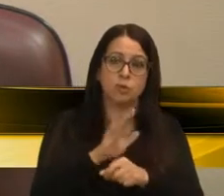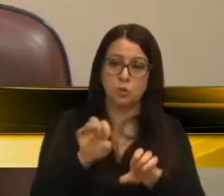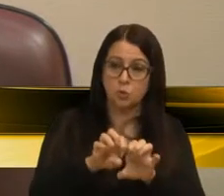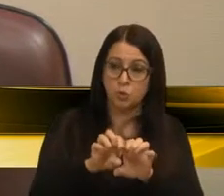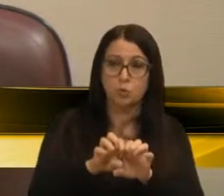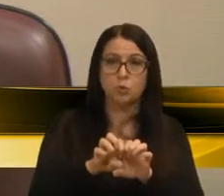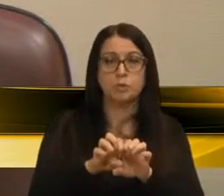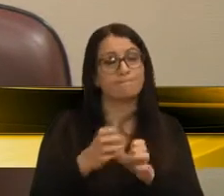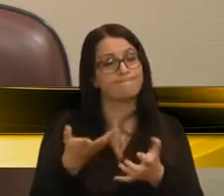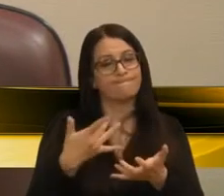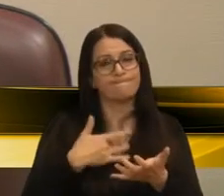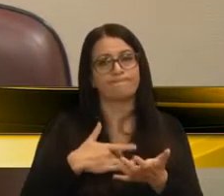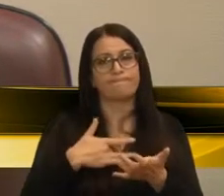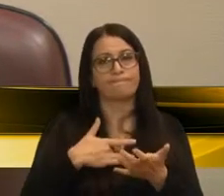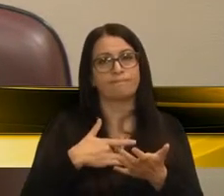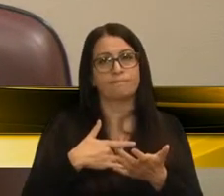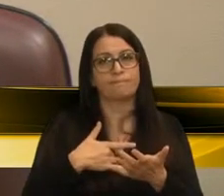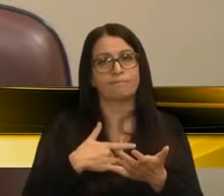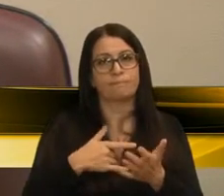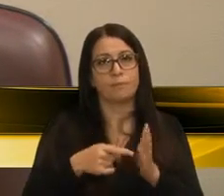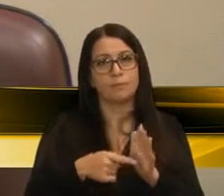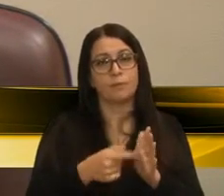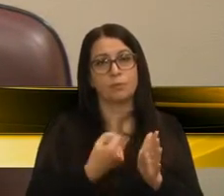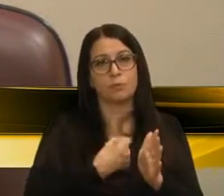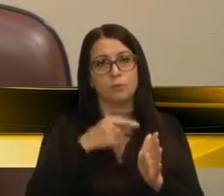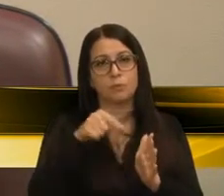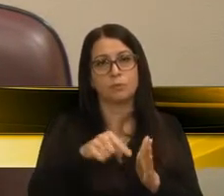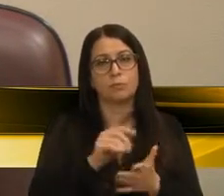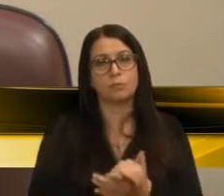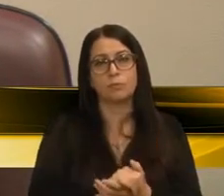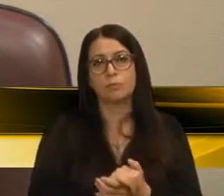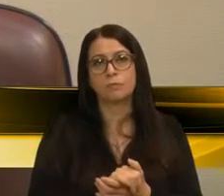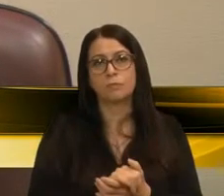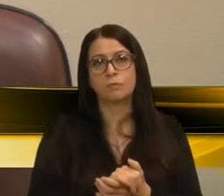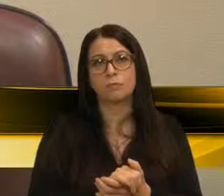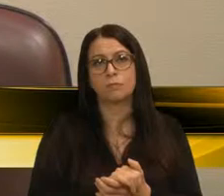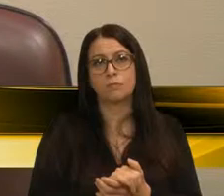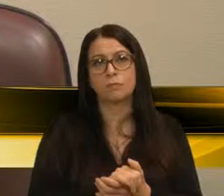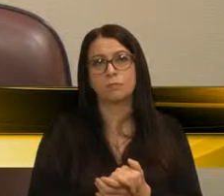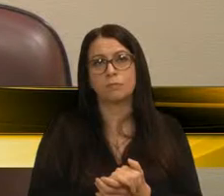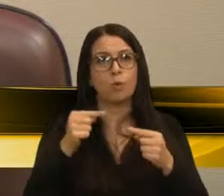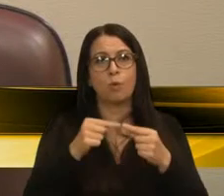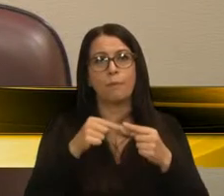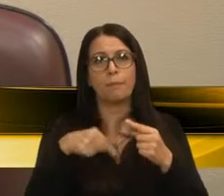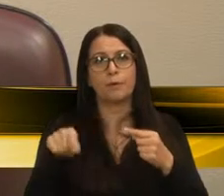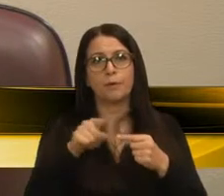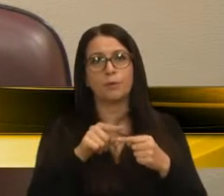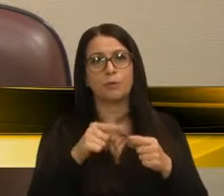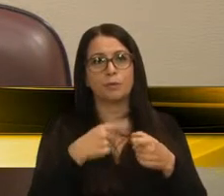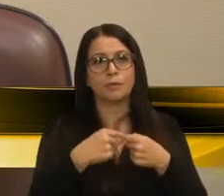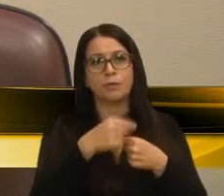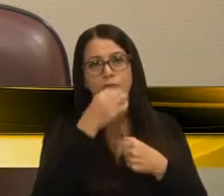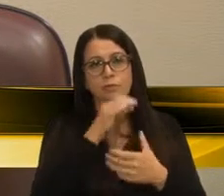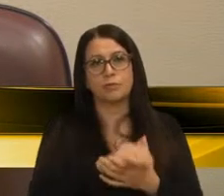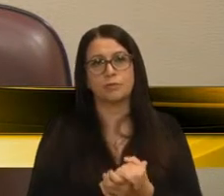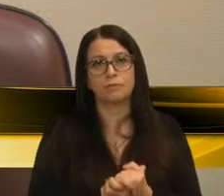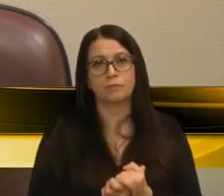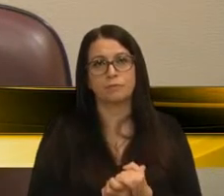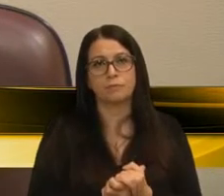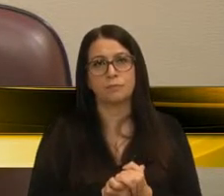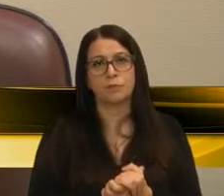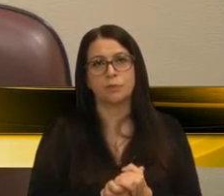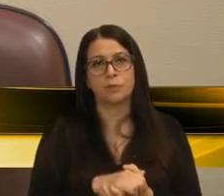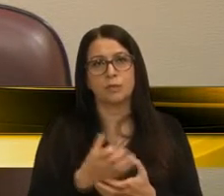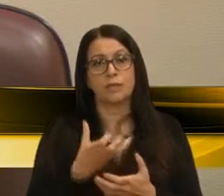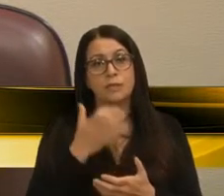estrutura, lamentavelmente, os números que até chegaram aqui não condizem com o município de Caxias do Sul. E nós